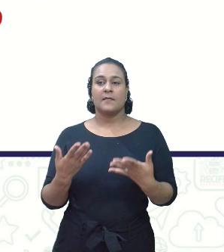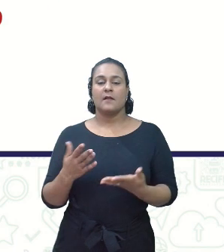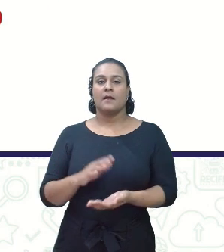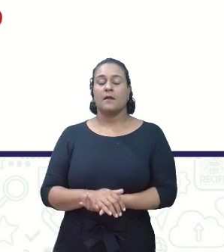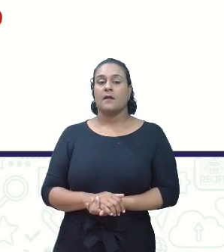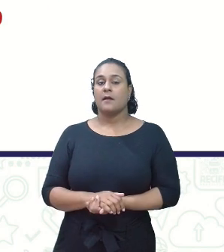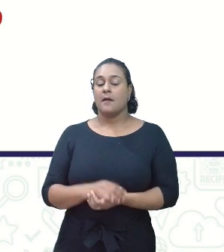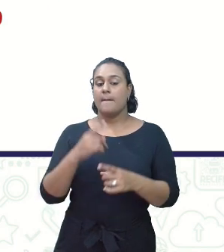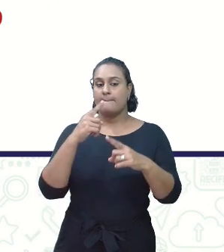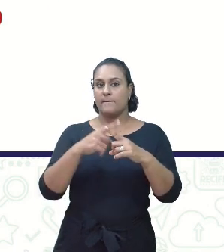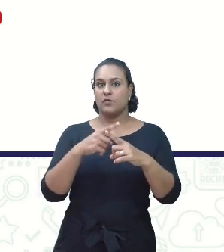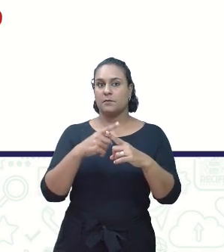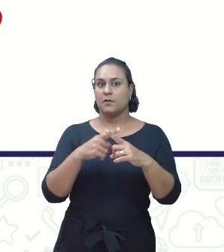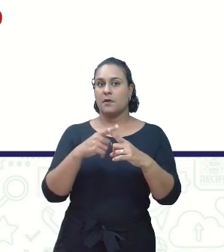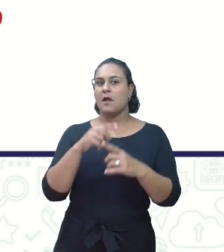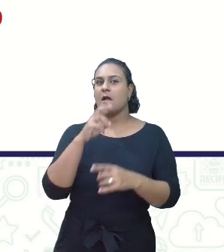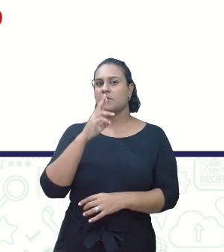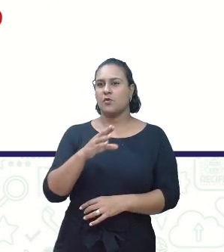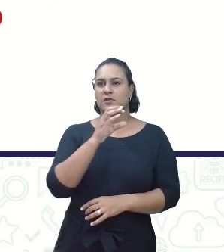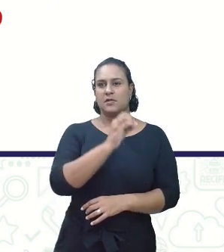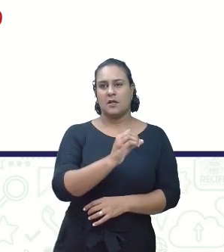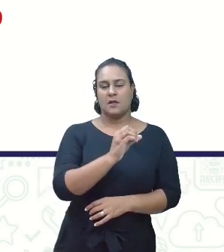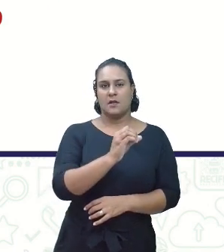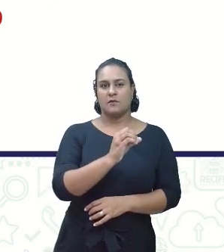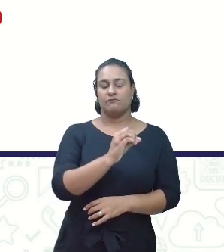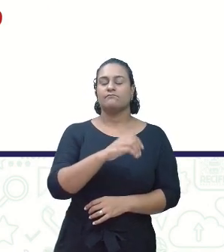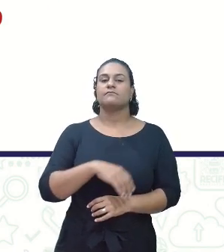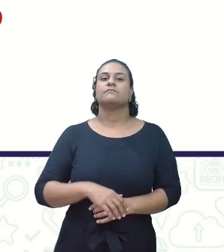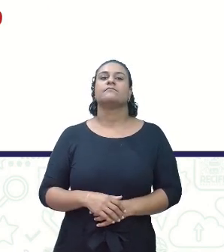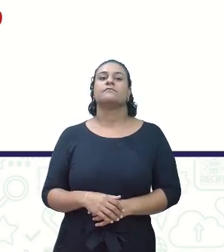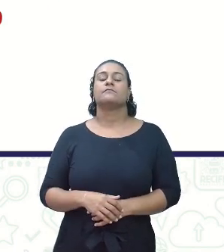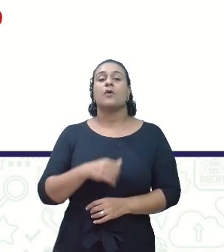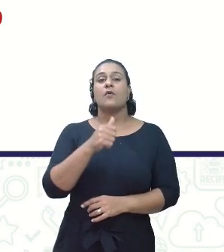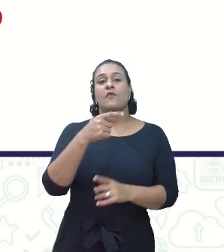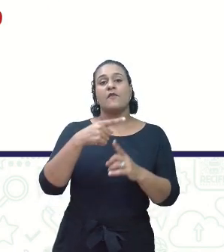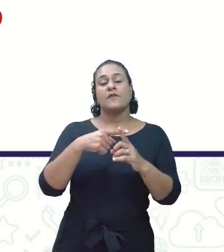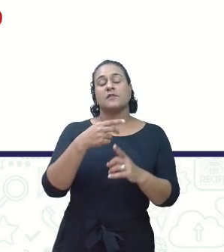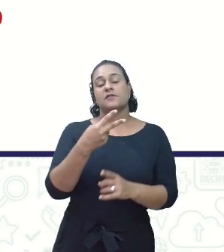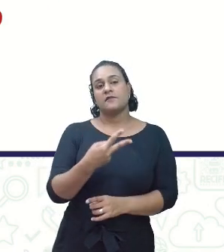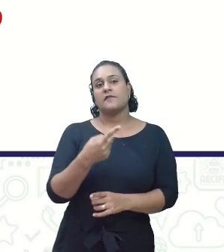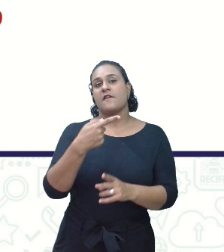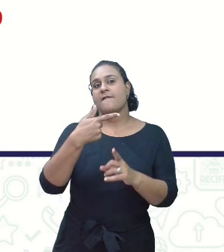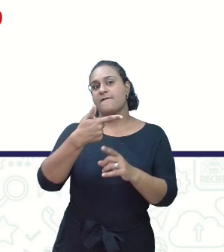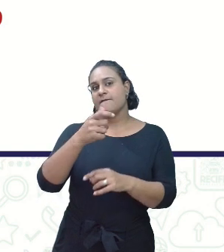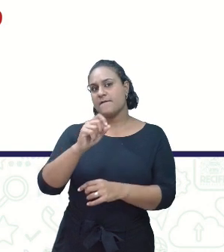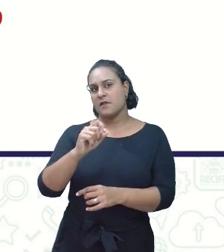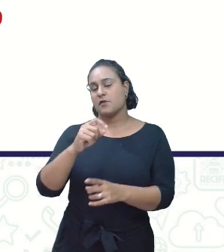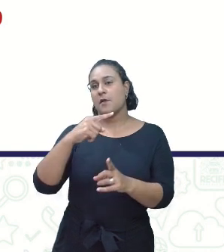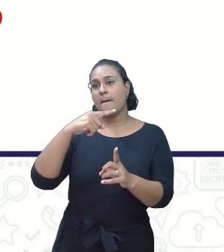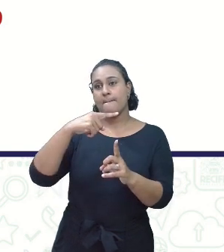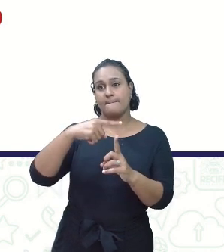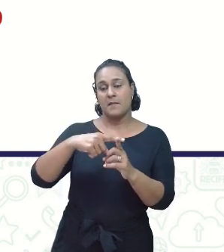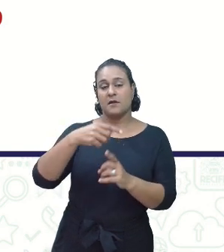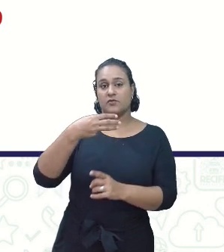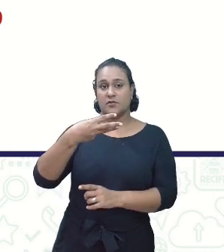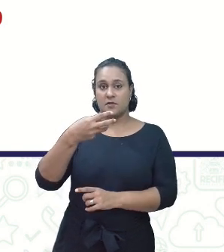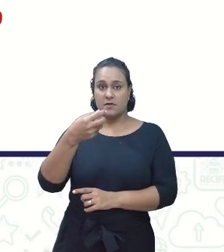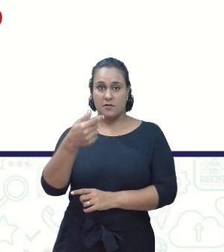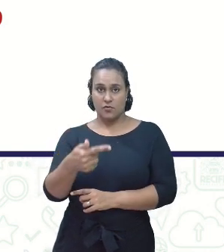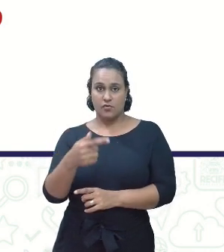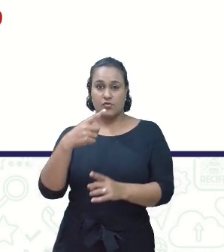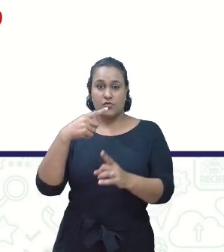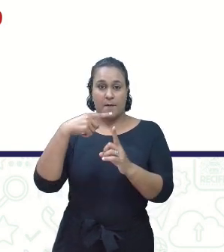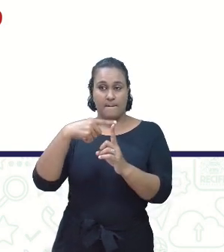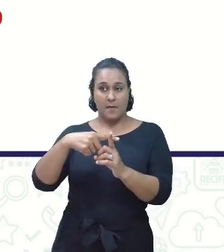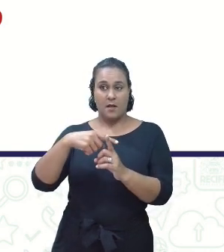As multiplicações estão resolvidas. 0 vezes 5 dá 0, 1 vezes 20, 20, 2 vezes 16, 32, 3